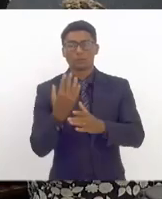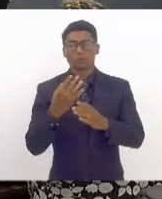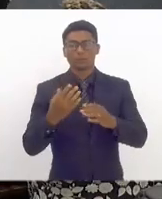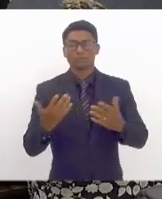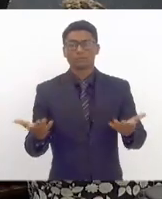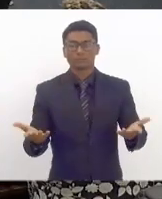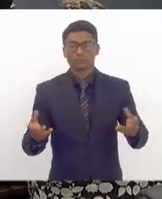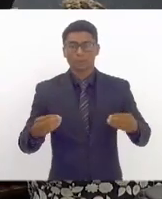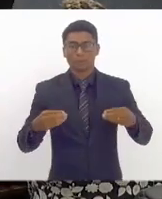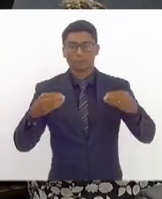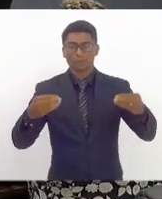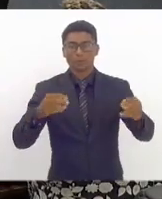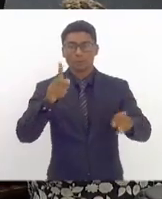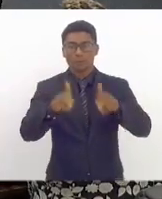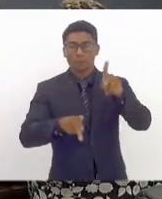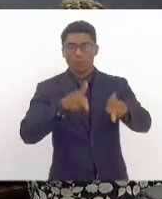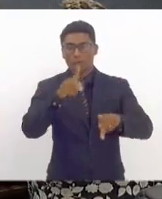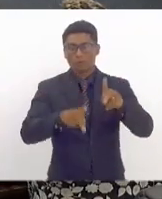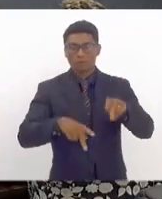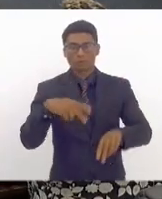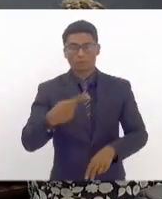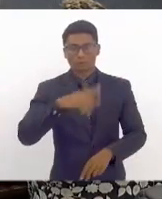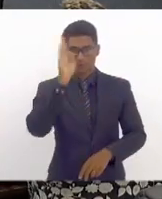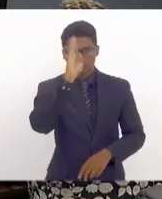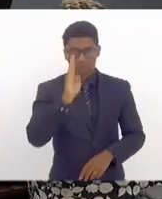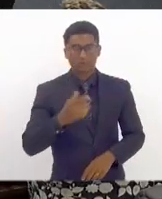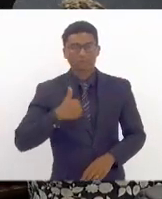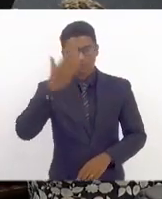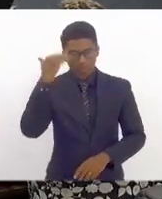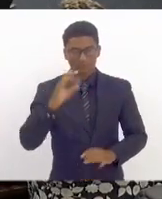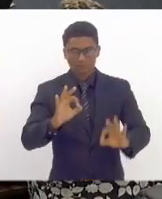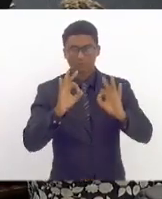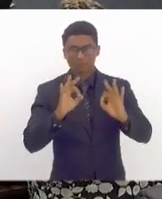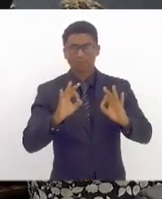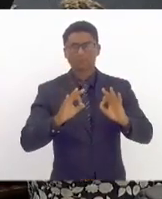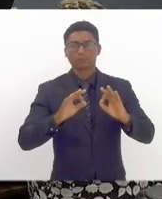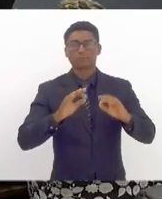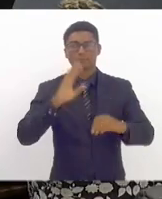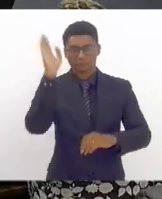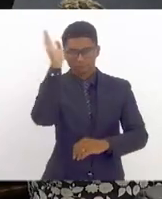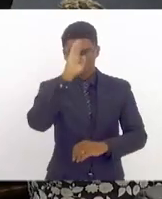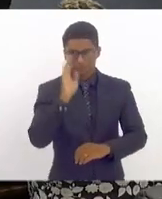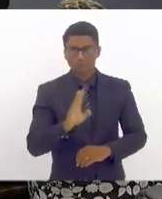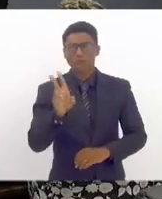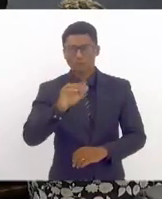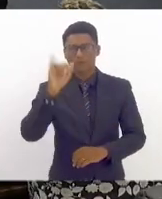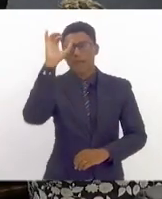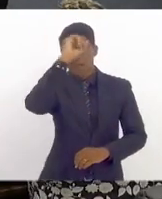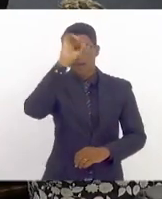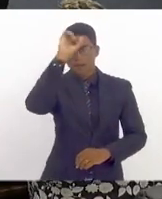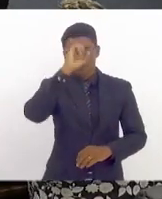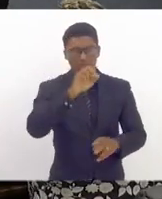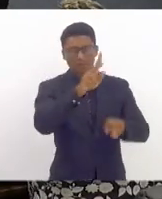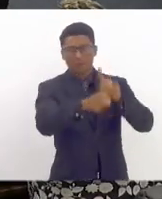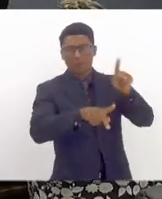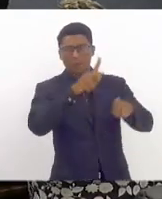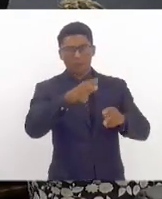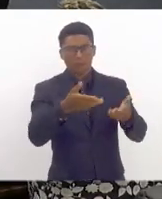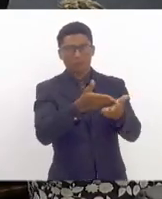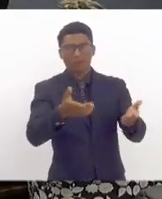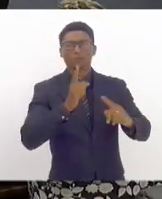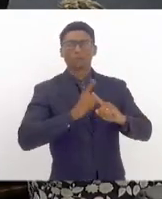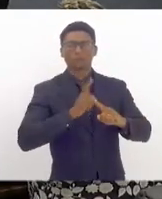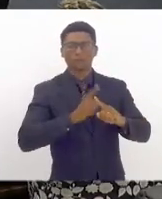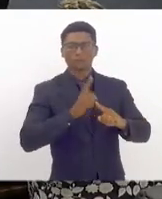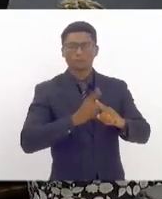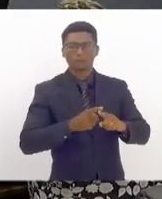eu não tenho a menor dúvida que o Brasil vai ter uma verdadeira escola com Esses povos Porque toda convivência são mais